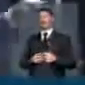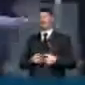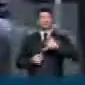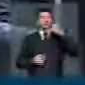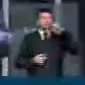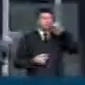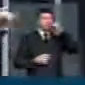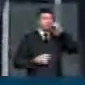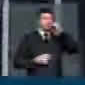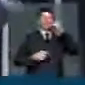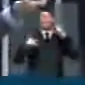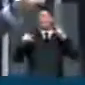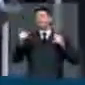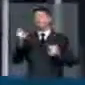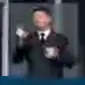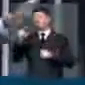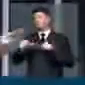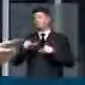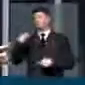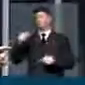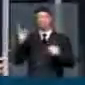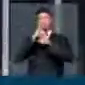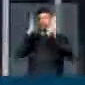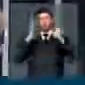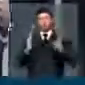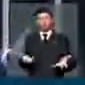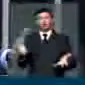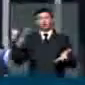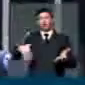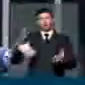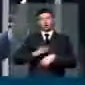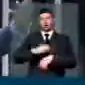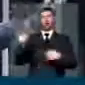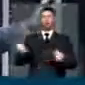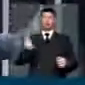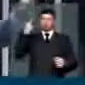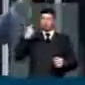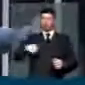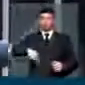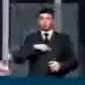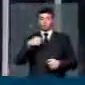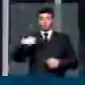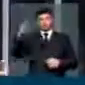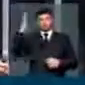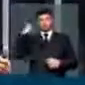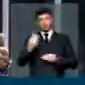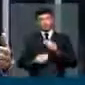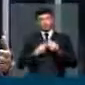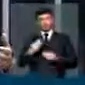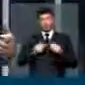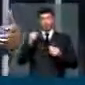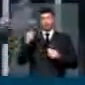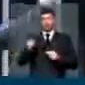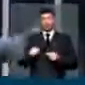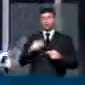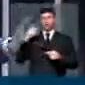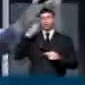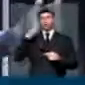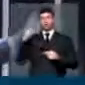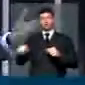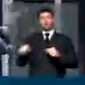celular, depois você vai falar, já é outro preço, muito mais caro. Então, um absurdo, a gente precisa saber como que funciona essa política